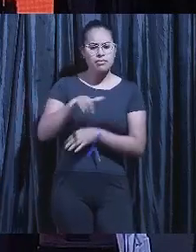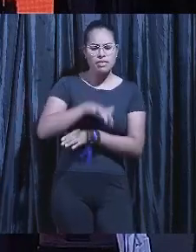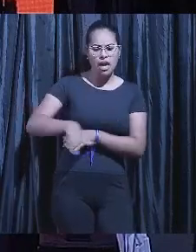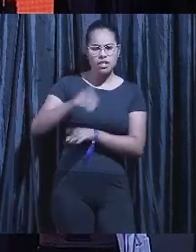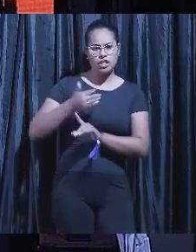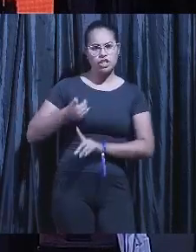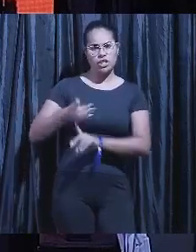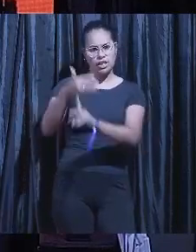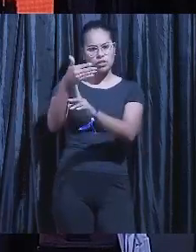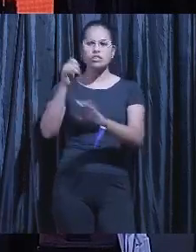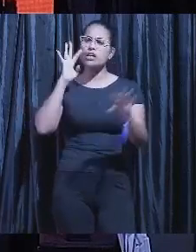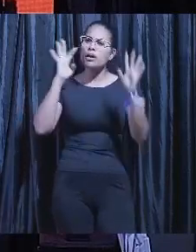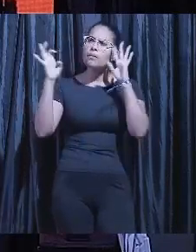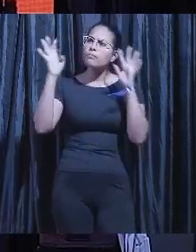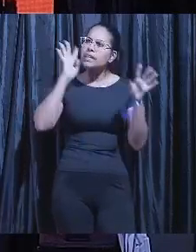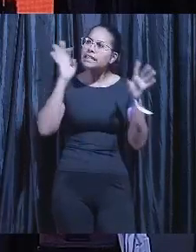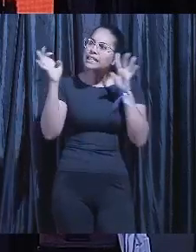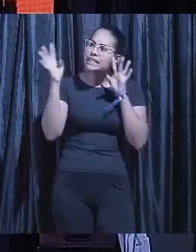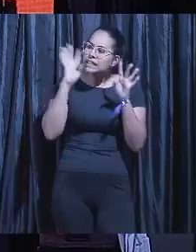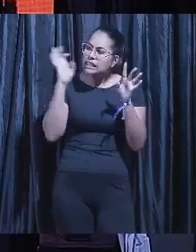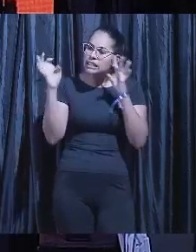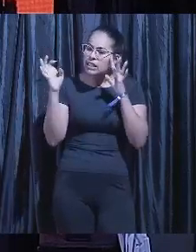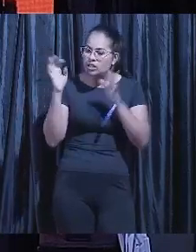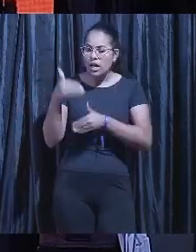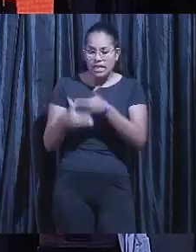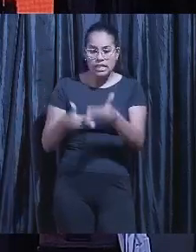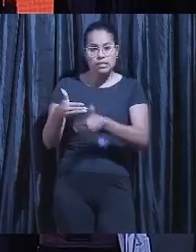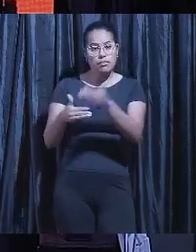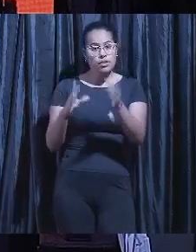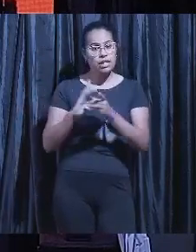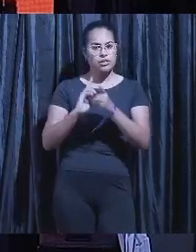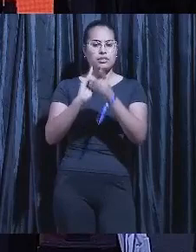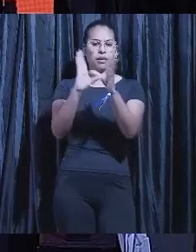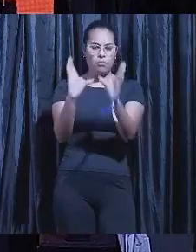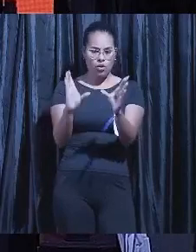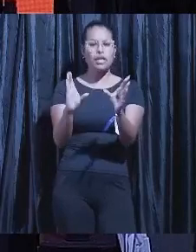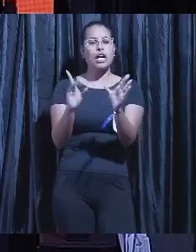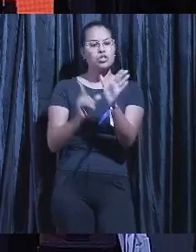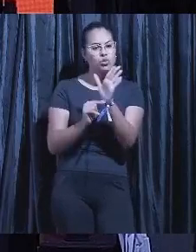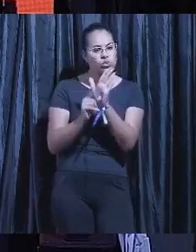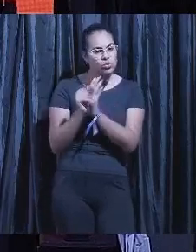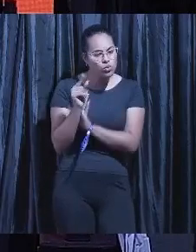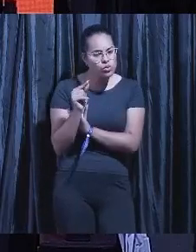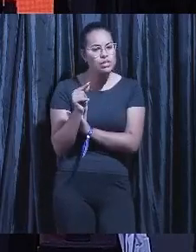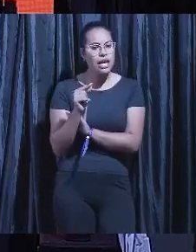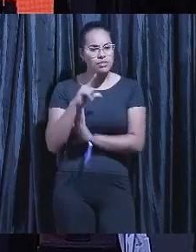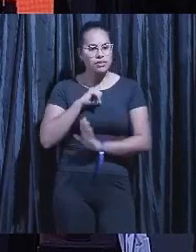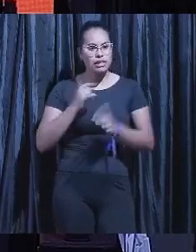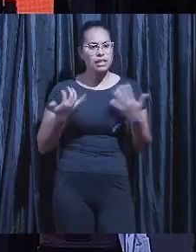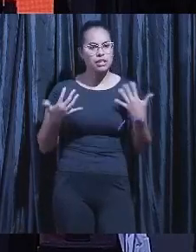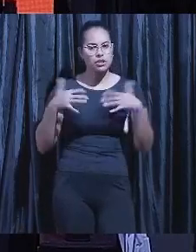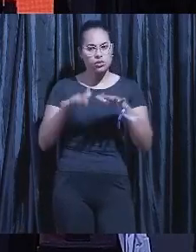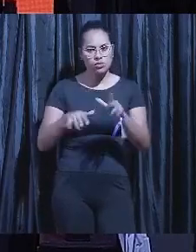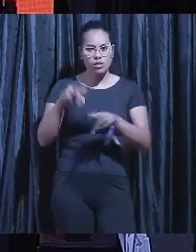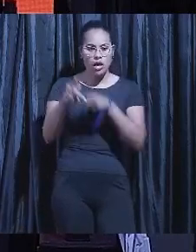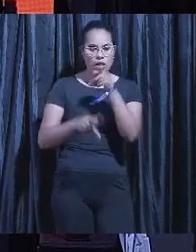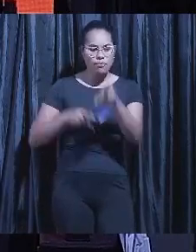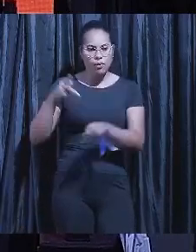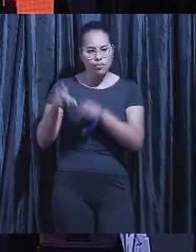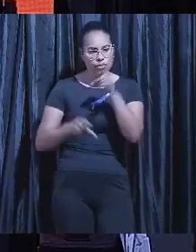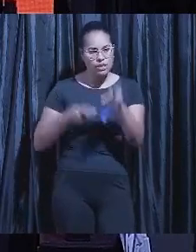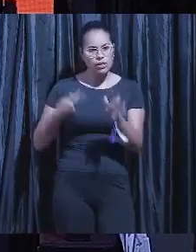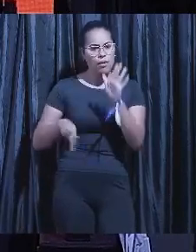tecnologia, pensando esse processo democrático, né, dos dados que inclui essa população com um